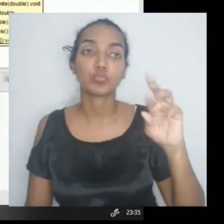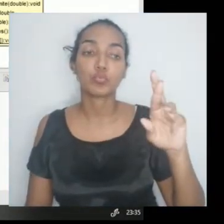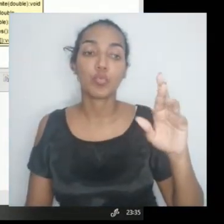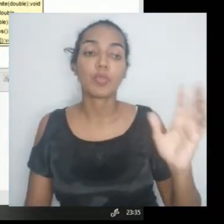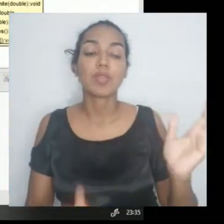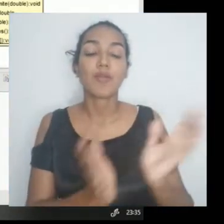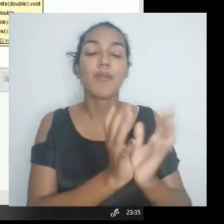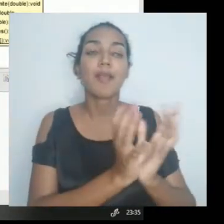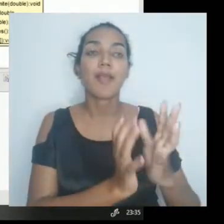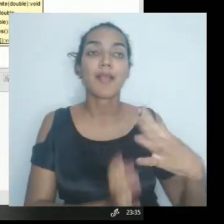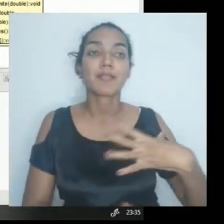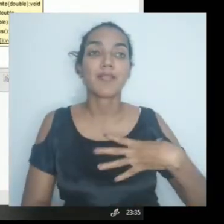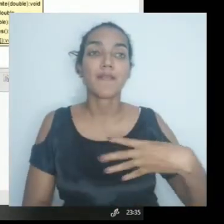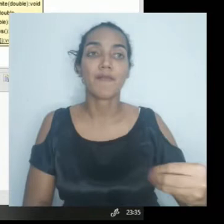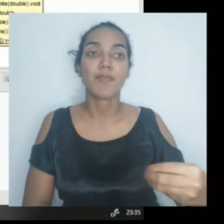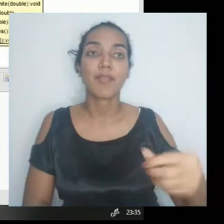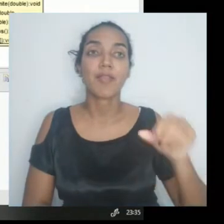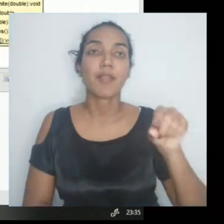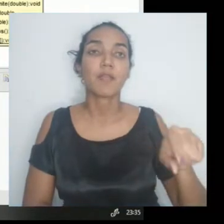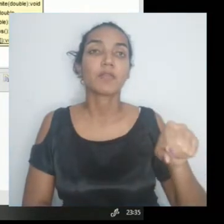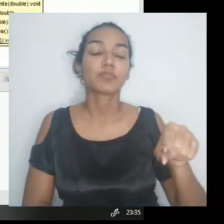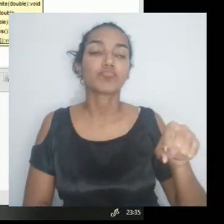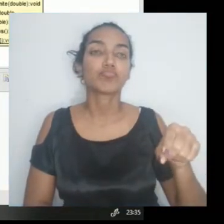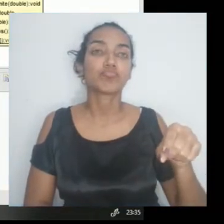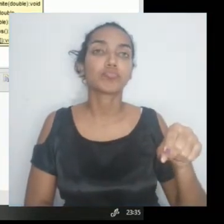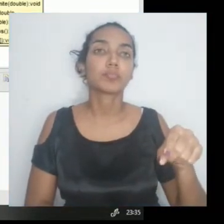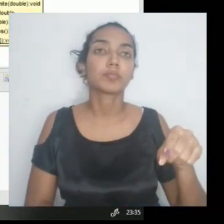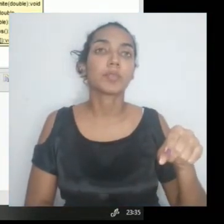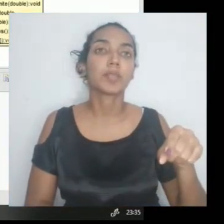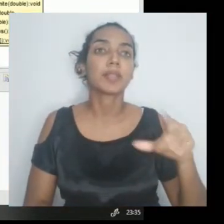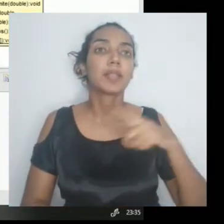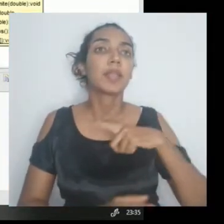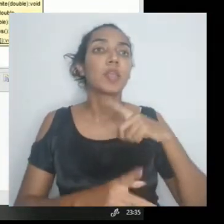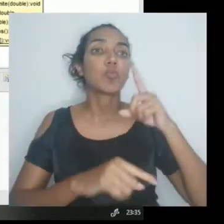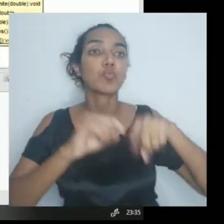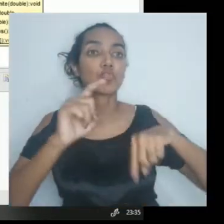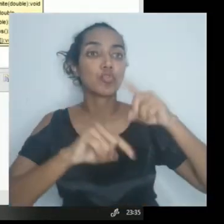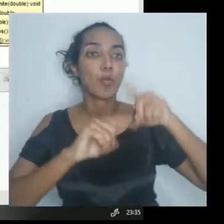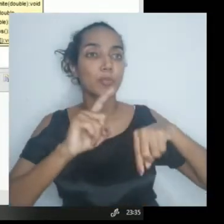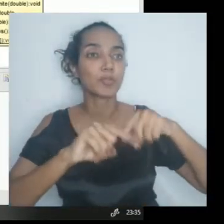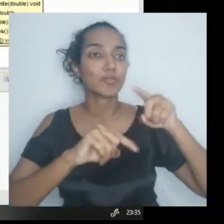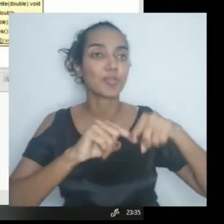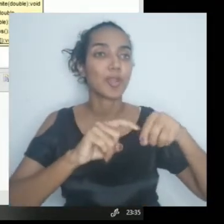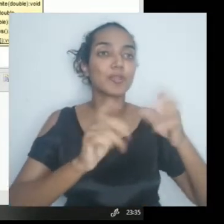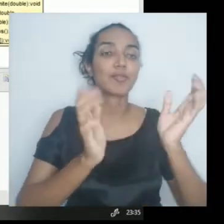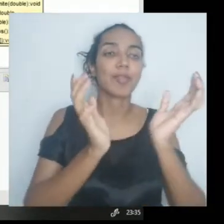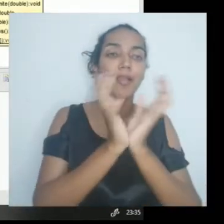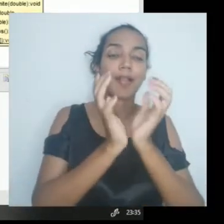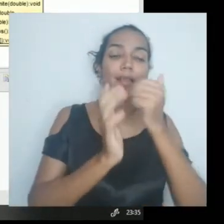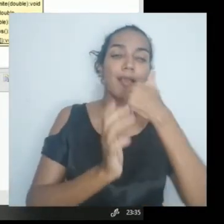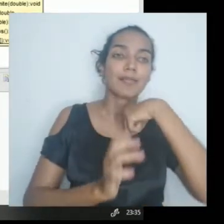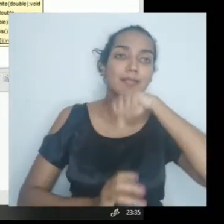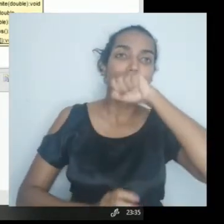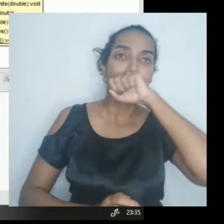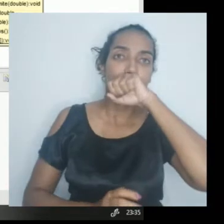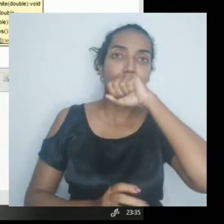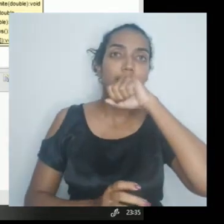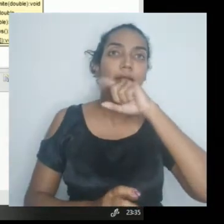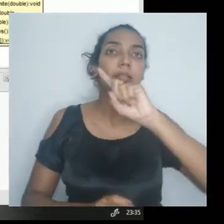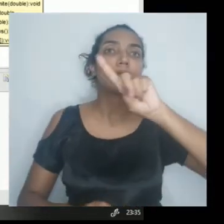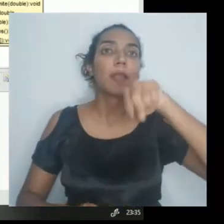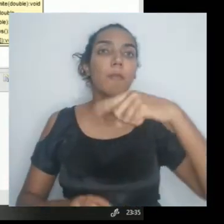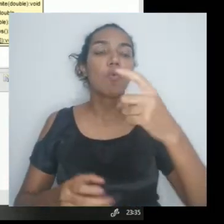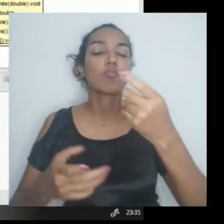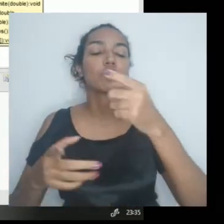os atributos e métodos da classe mãe e depois volta a executar código a partir daqui. Certo? Qual é o